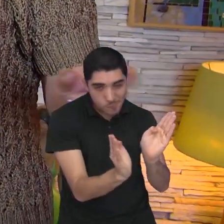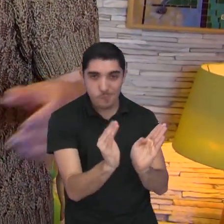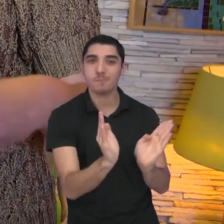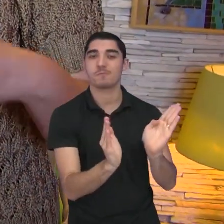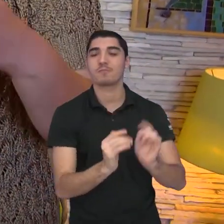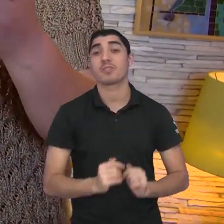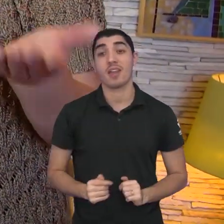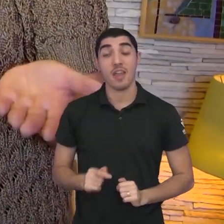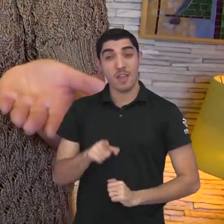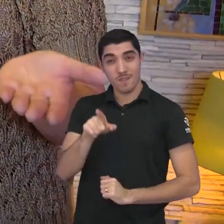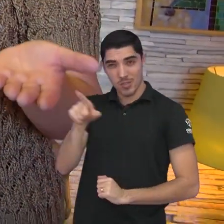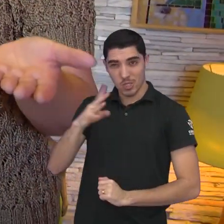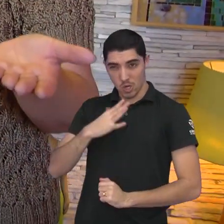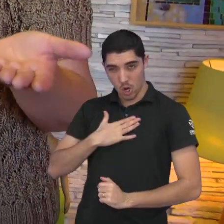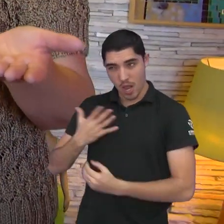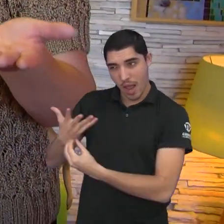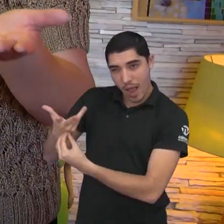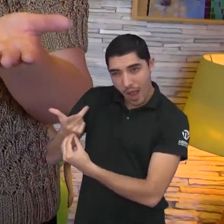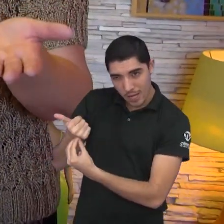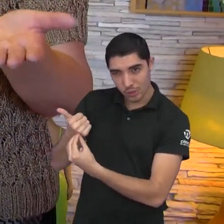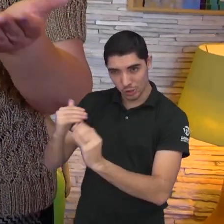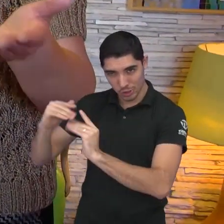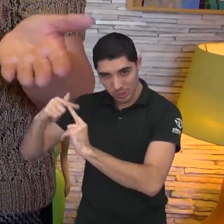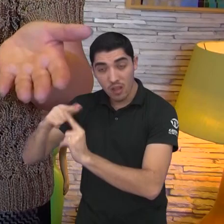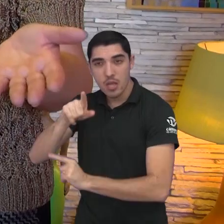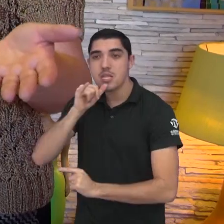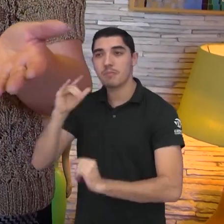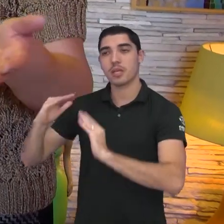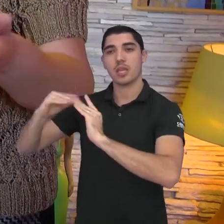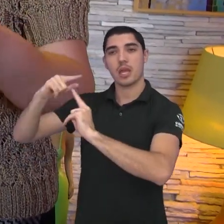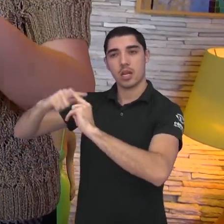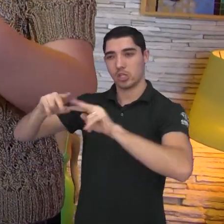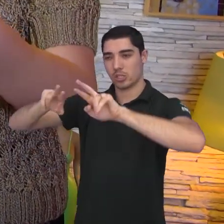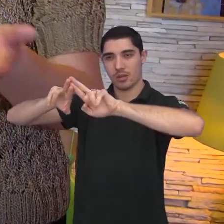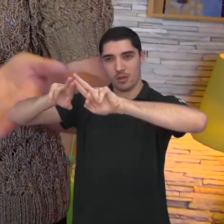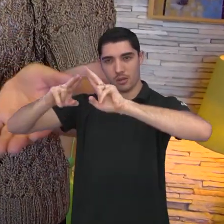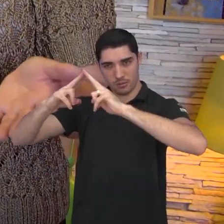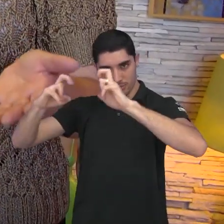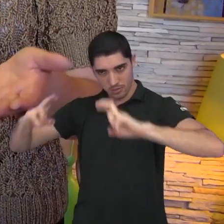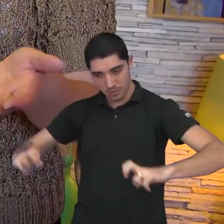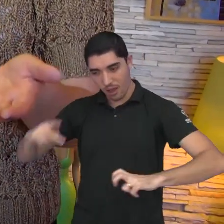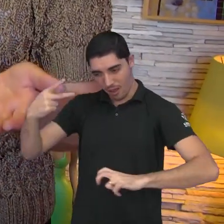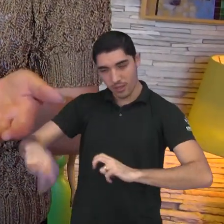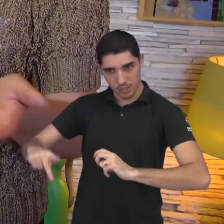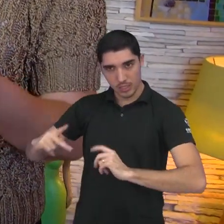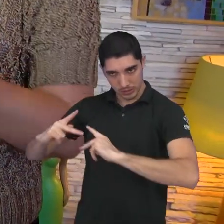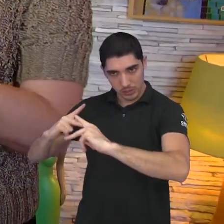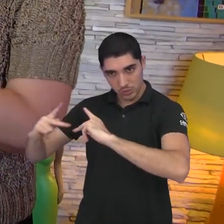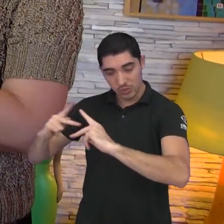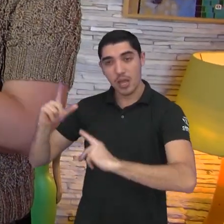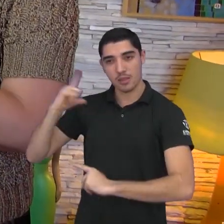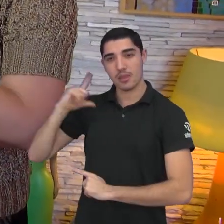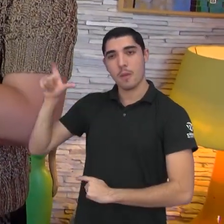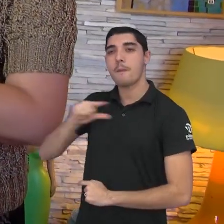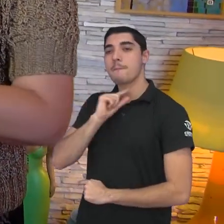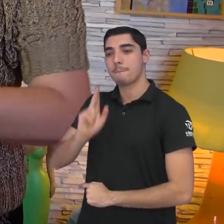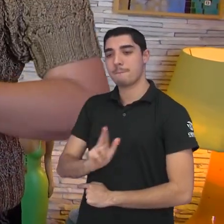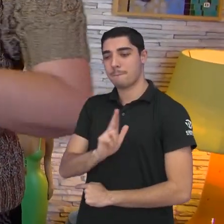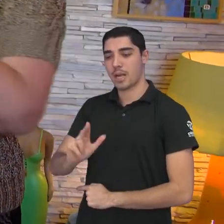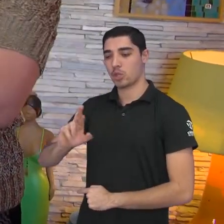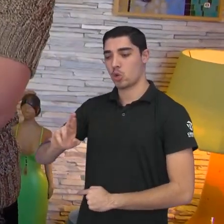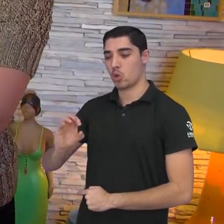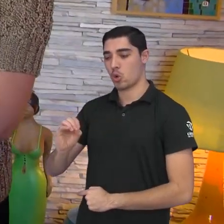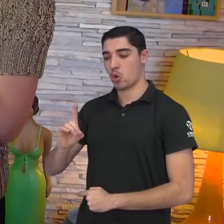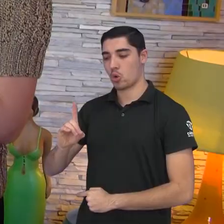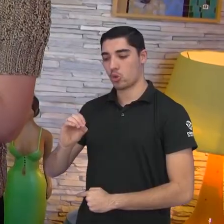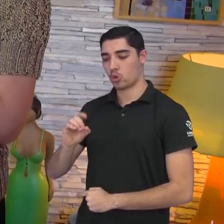arte bizantina, se você já passou pela Igreja Sagrada Família, a igreja que tem o relicário do padre Rodolfo Komorek, né?